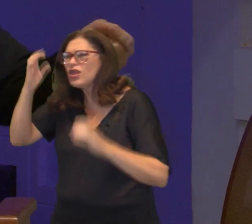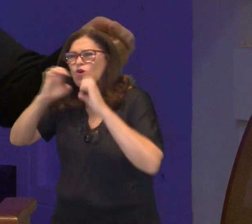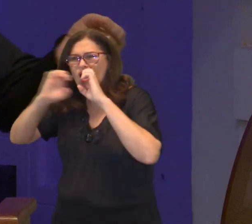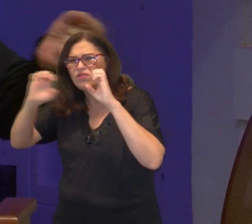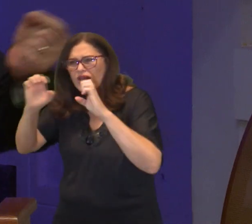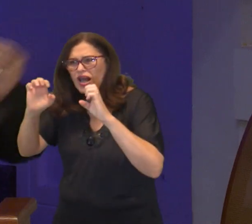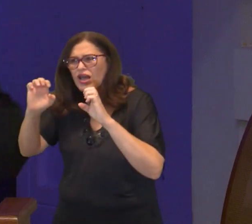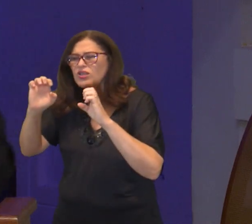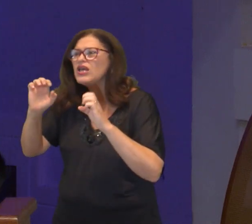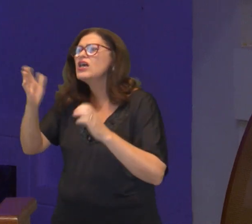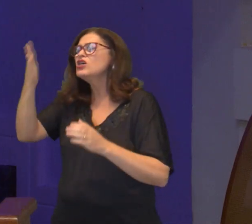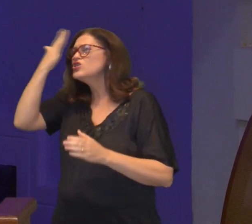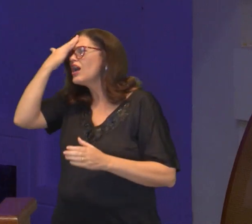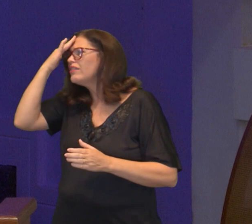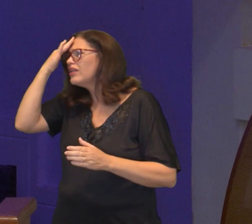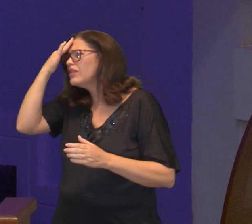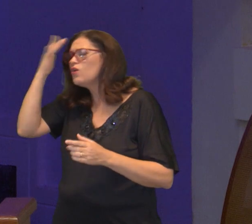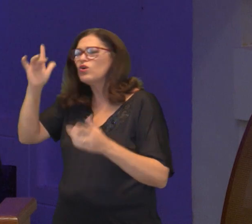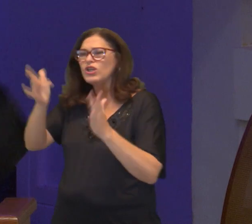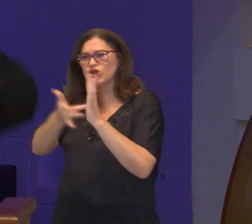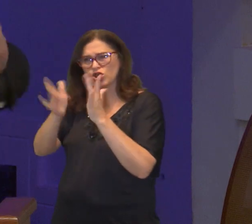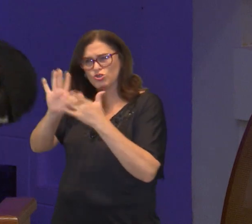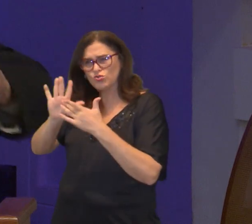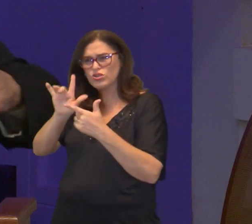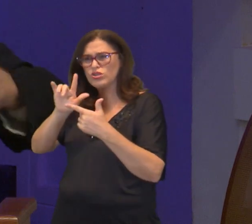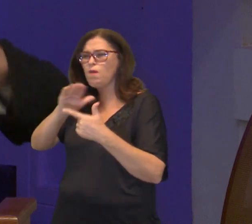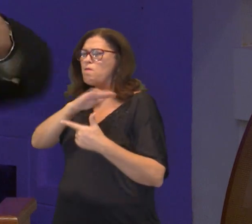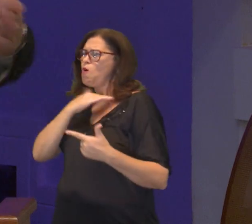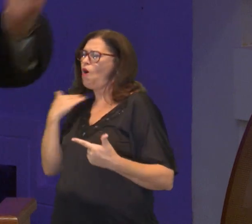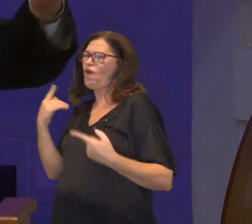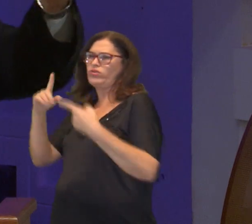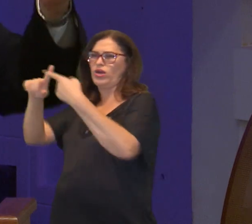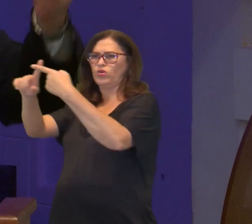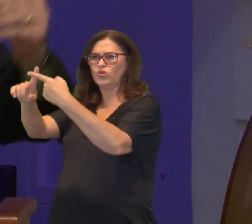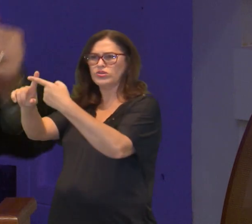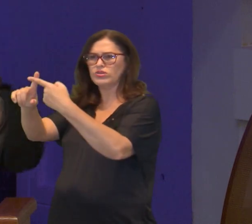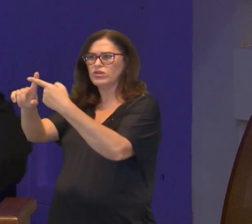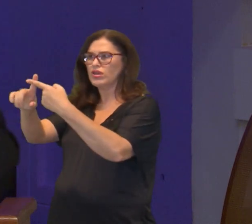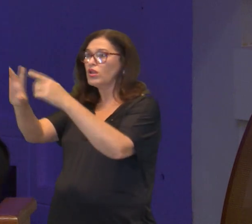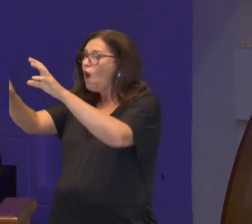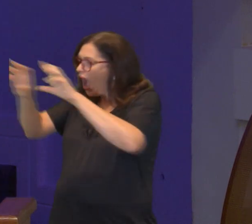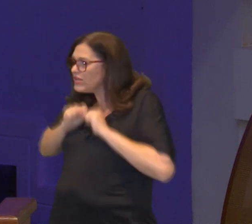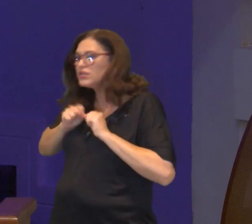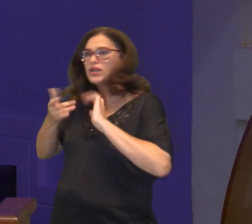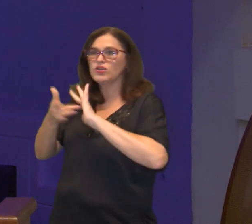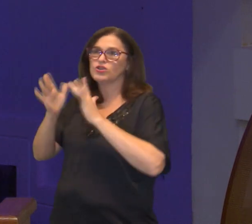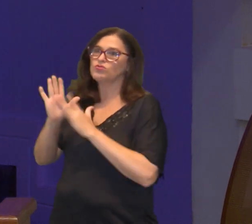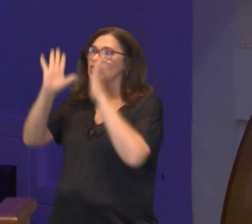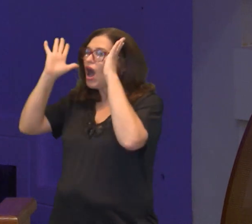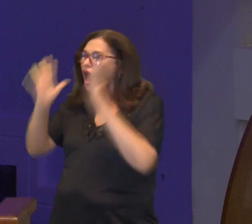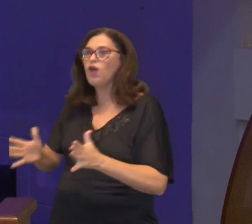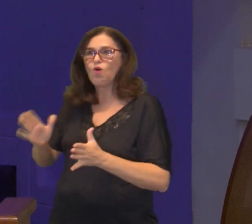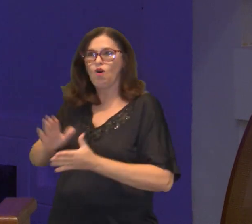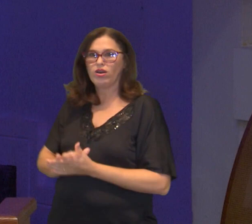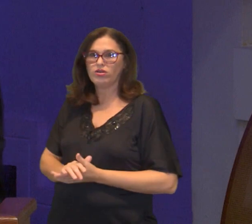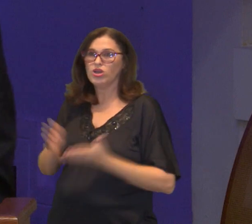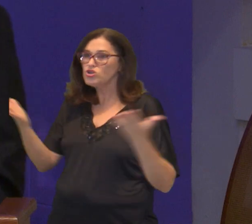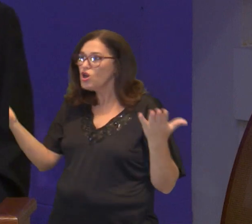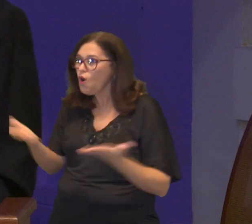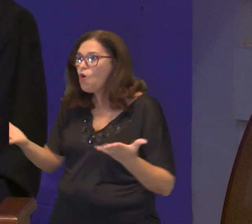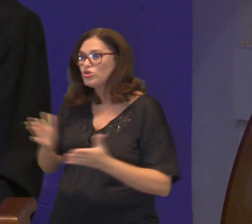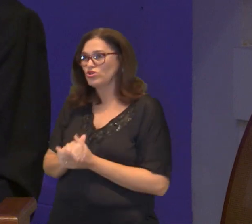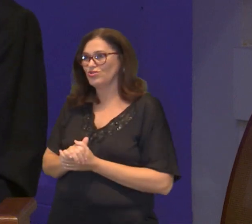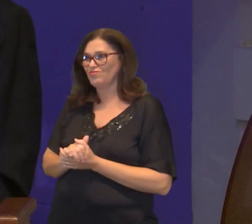obra de Jesus na cruz do Calvário, entre, transponha esse limite. John